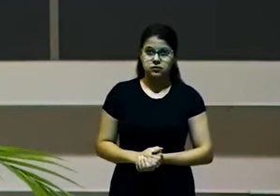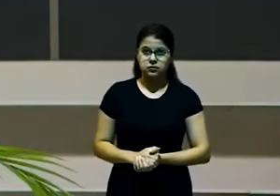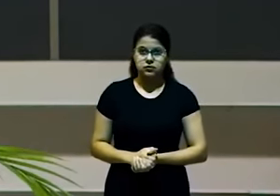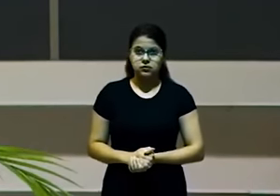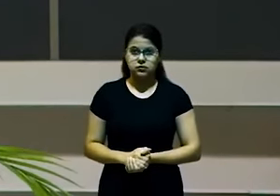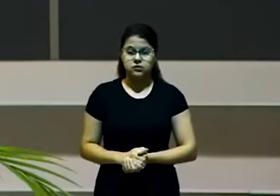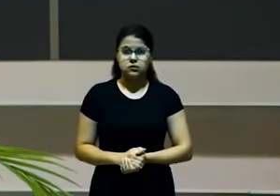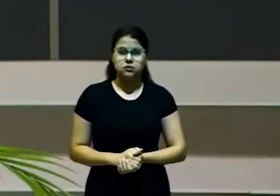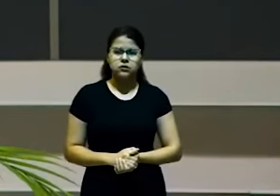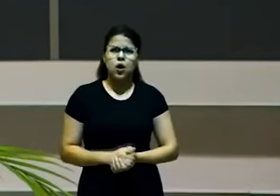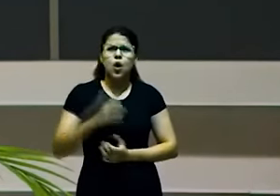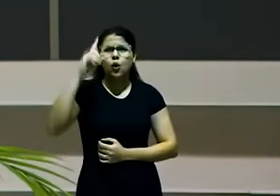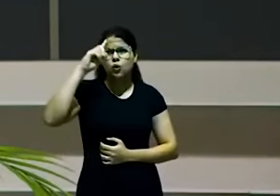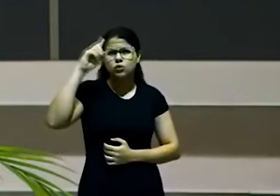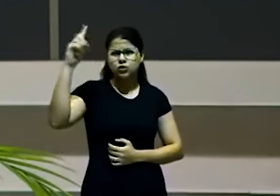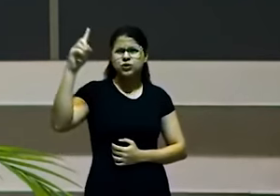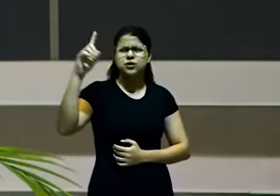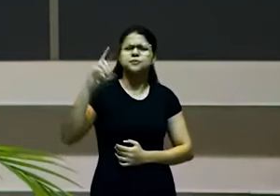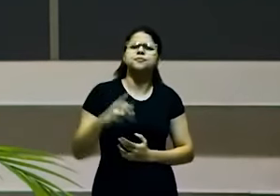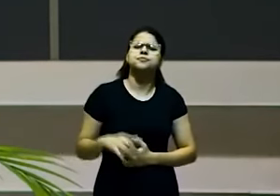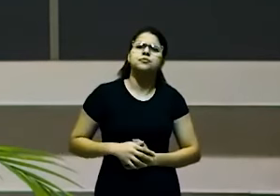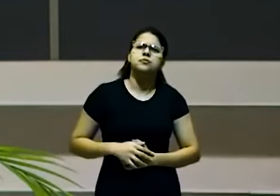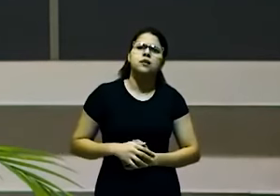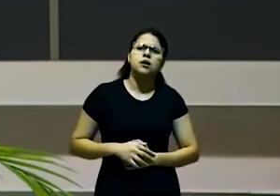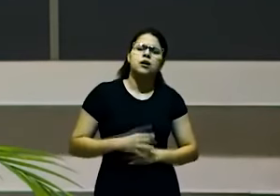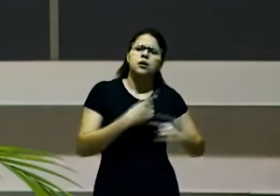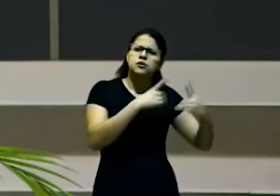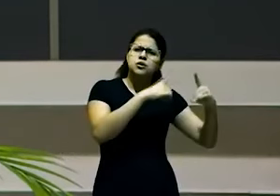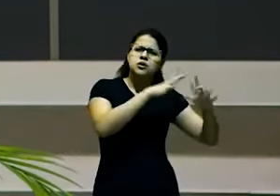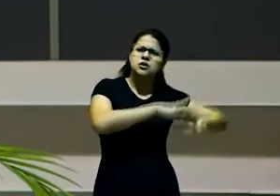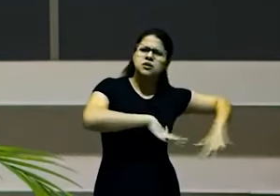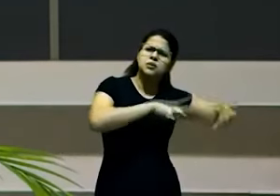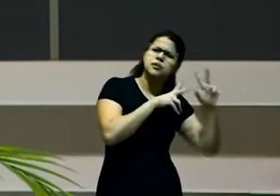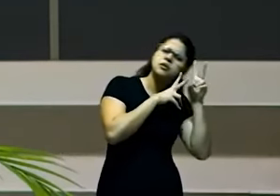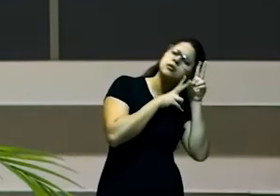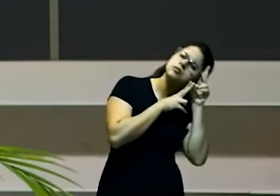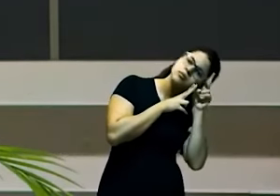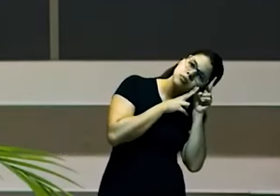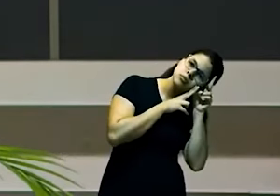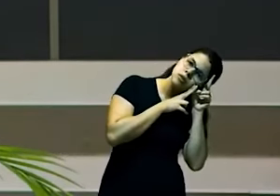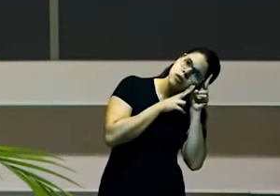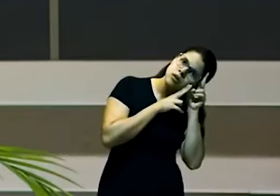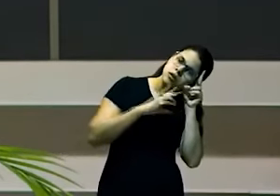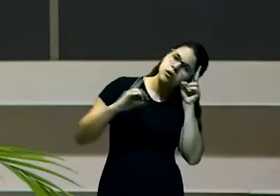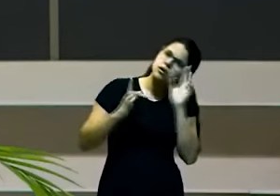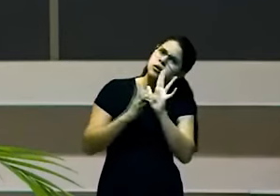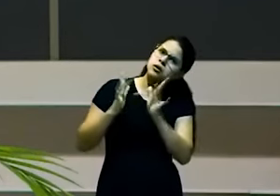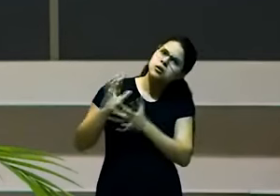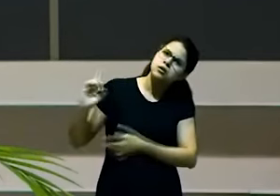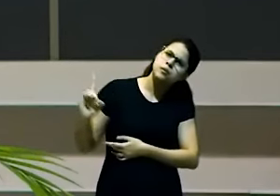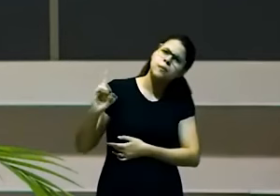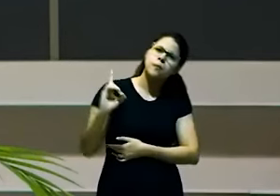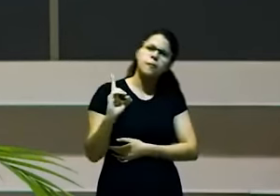outros discípulos dormiam e Jesus ele vem até Pedro e diz assim Pedro Será que você não consegue orar